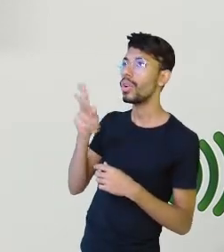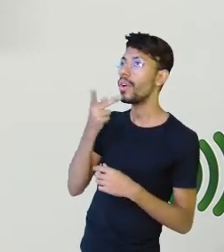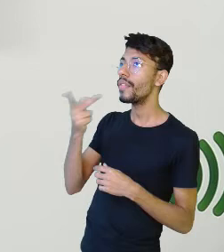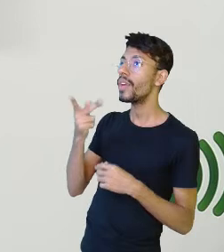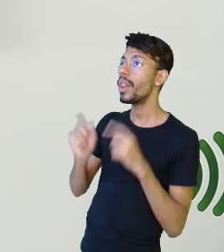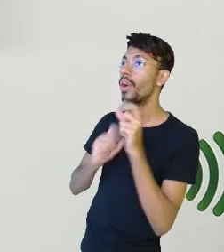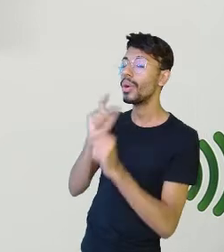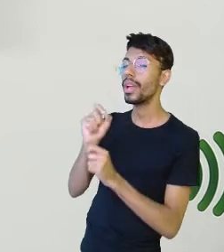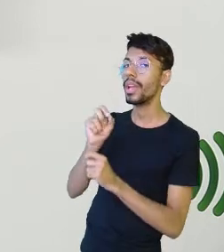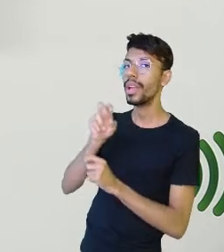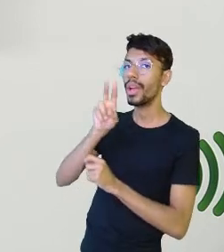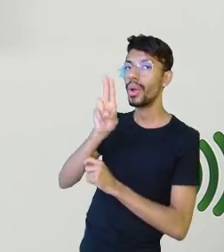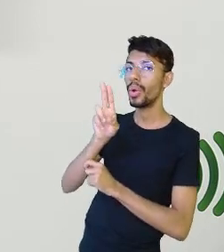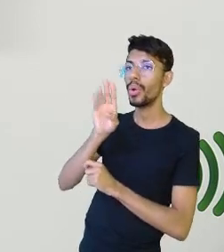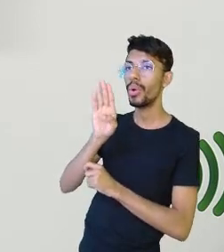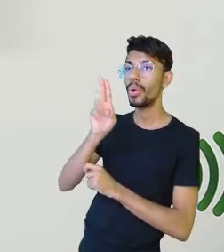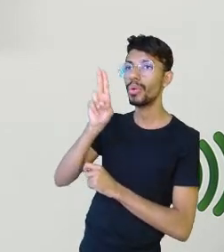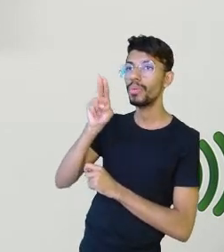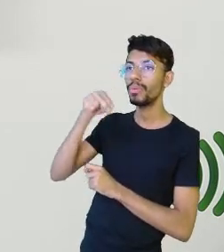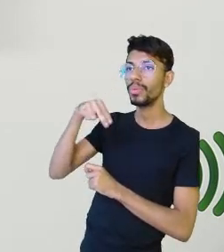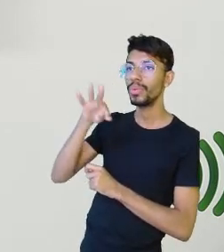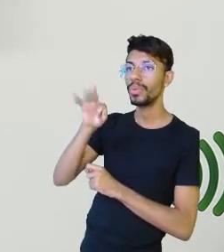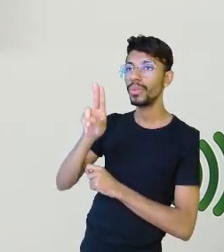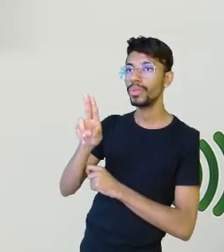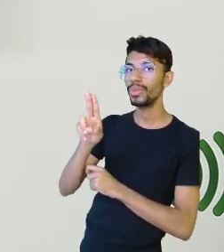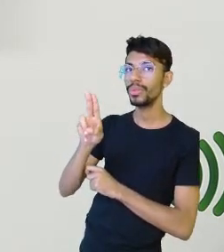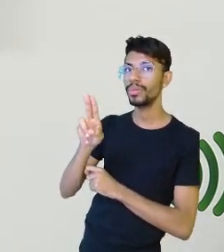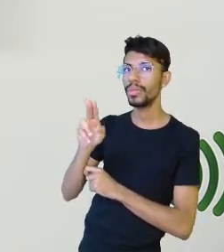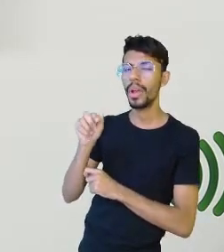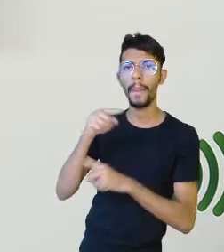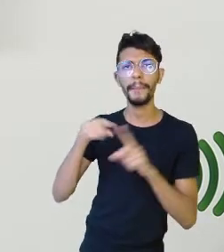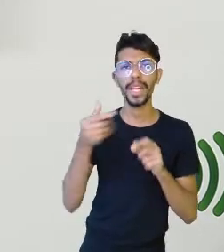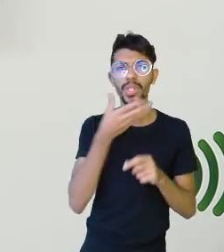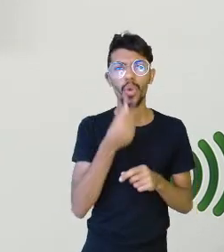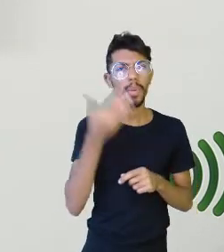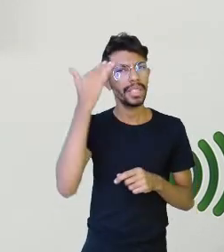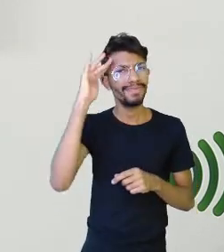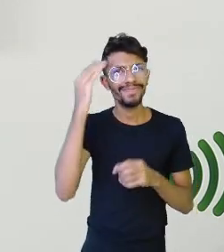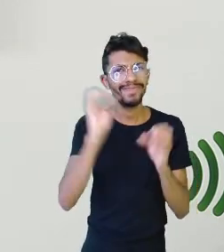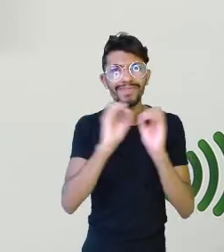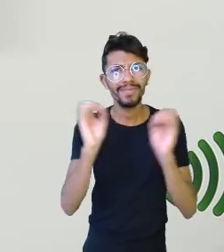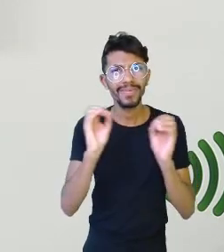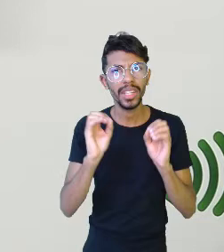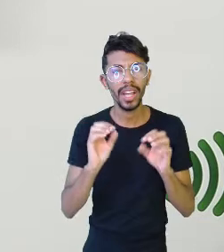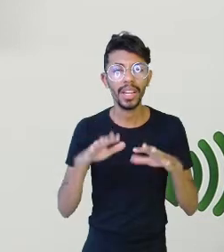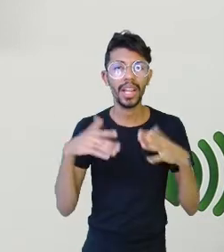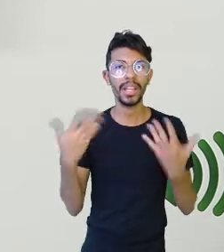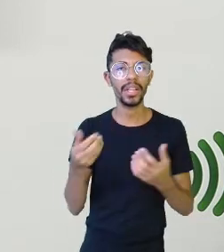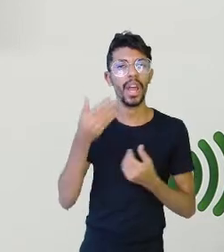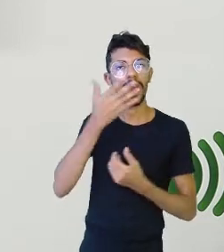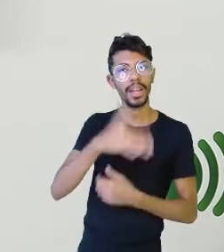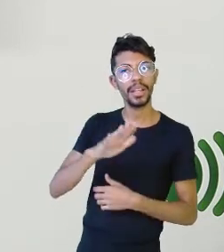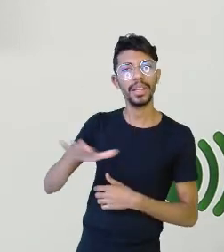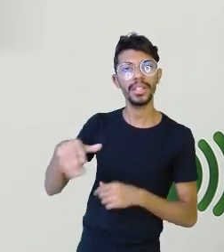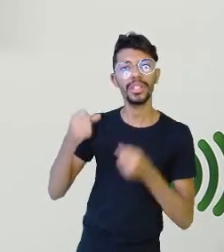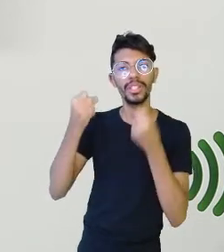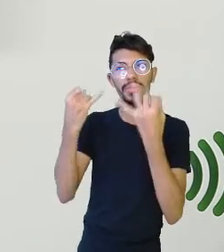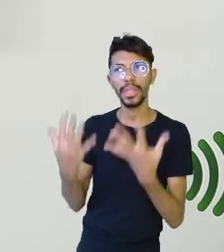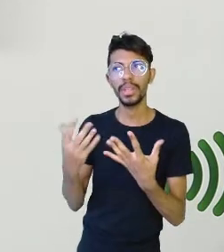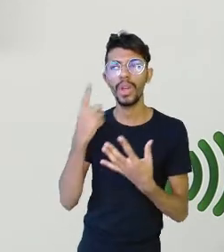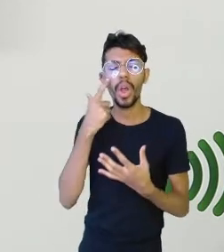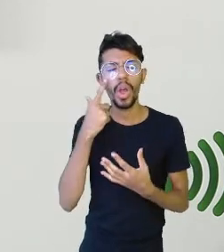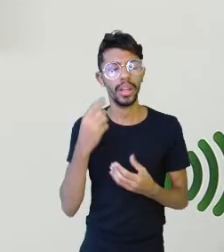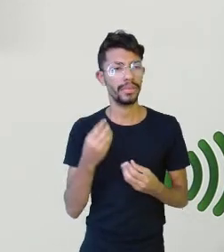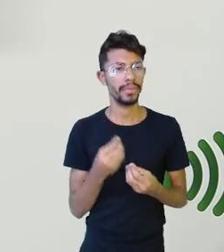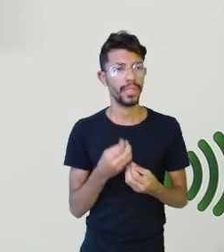não entendeu. E a criança explicou como uma de nós ficaria feliz se todas as outras